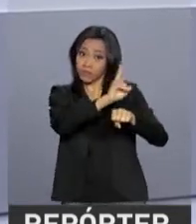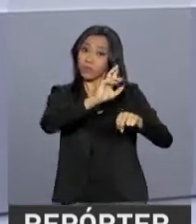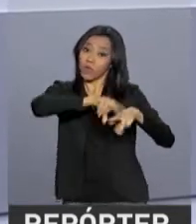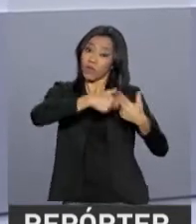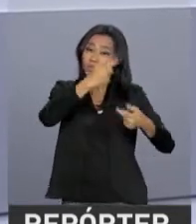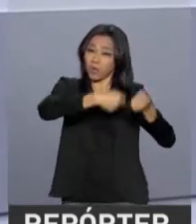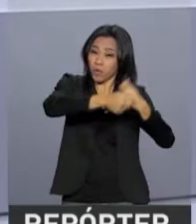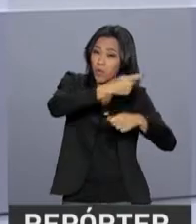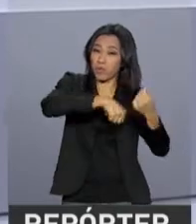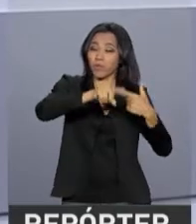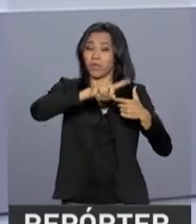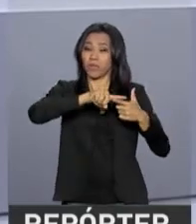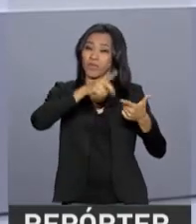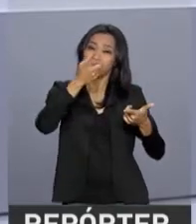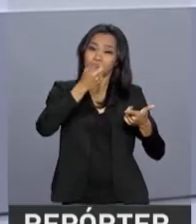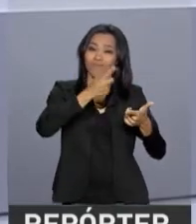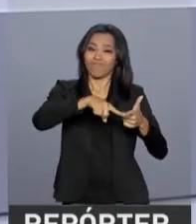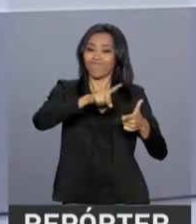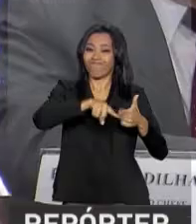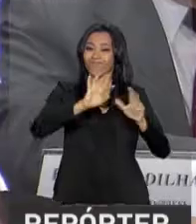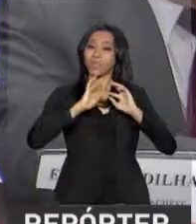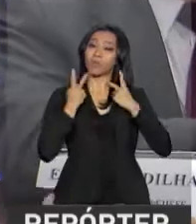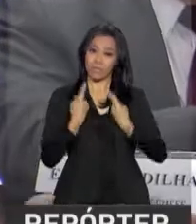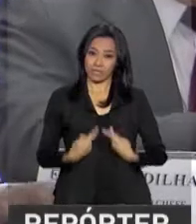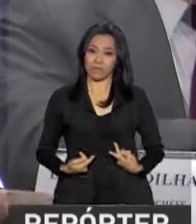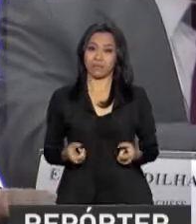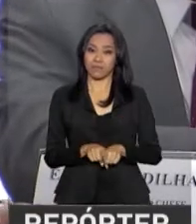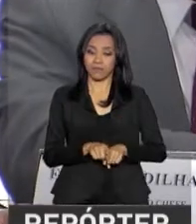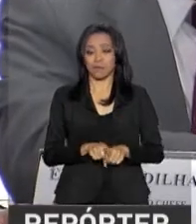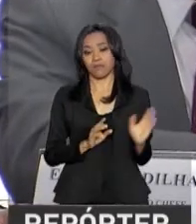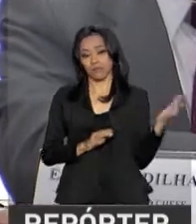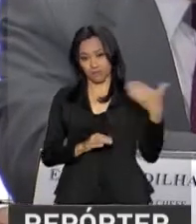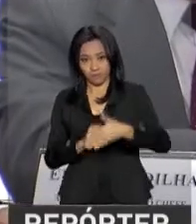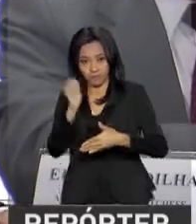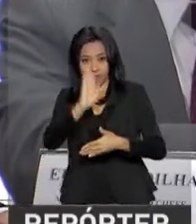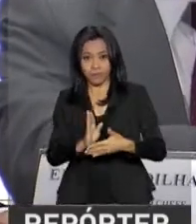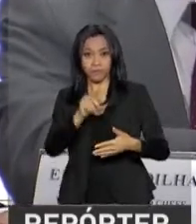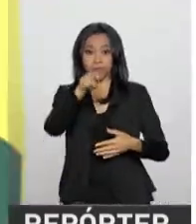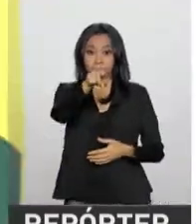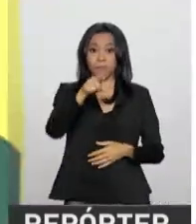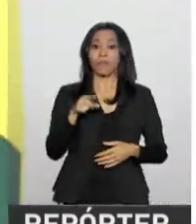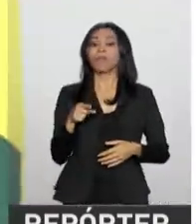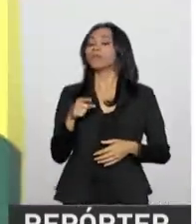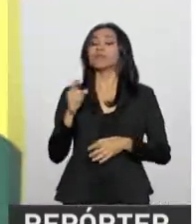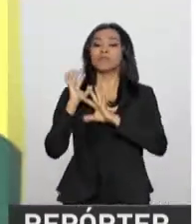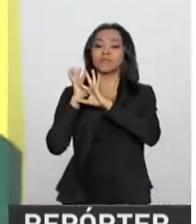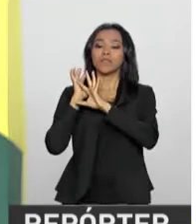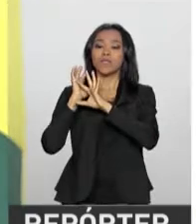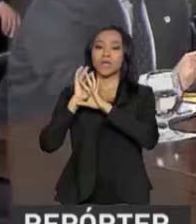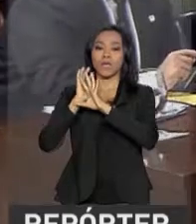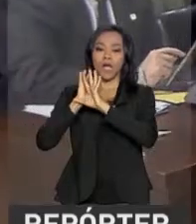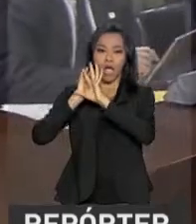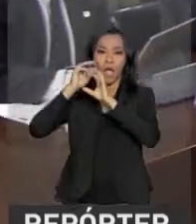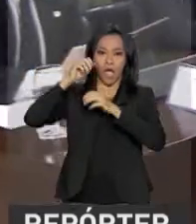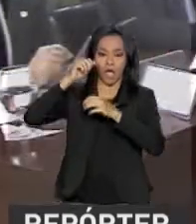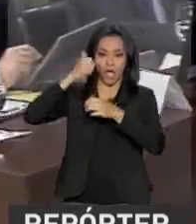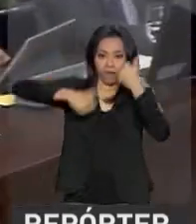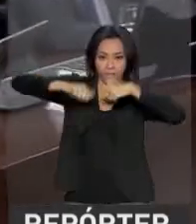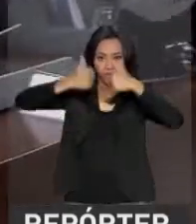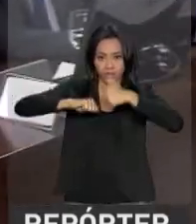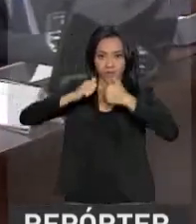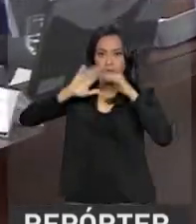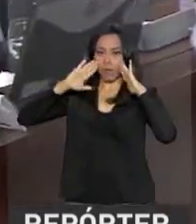e humanitária na venezuela segundo o balanço apresentado ao presidente michel temer no primeiro